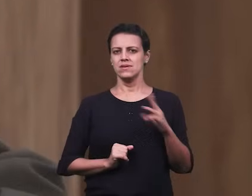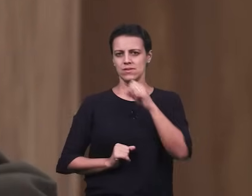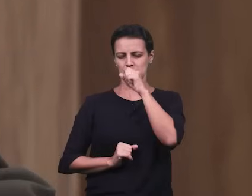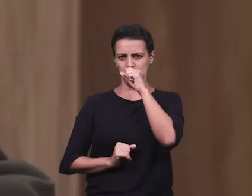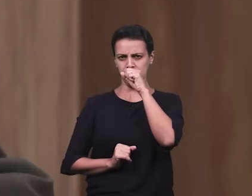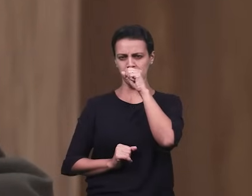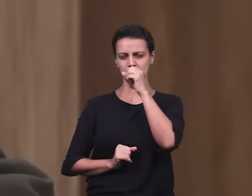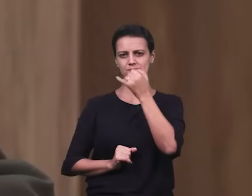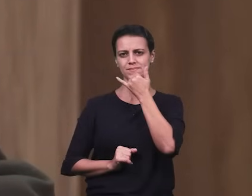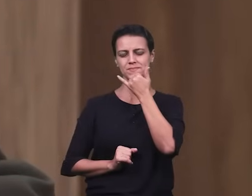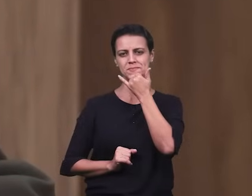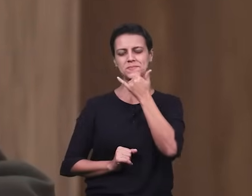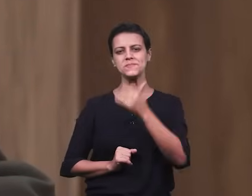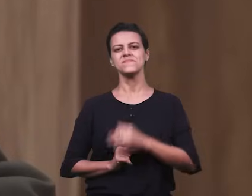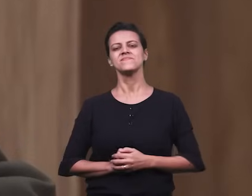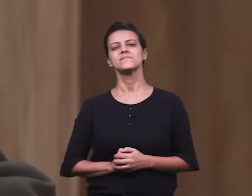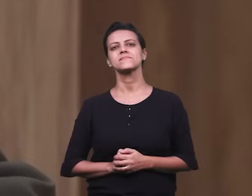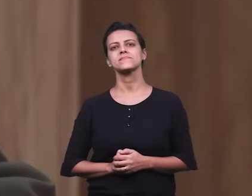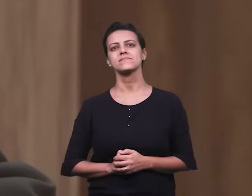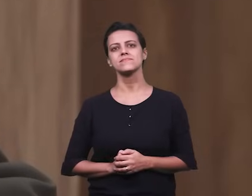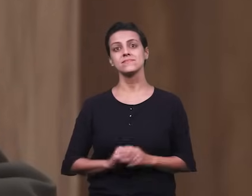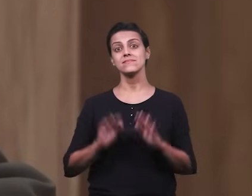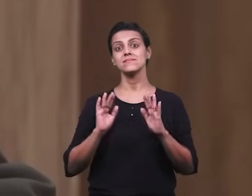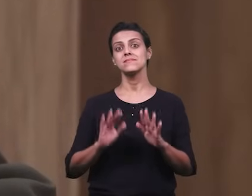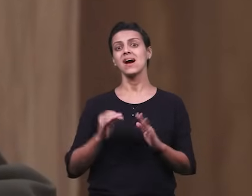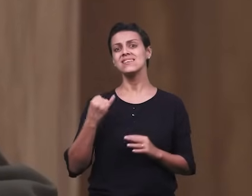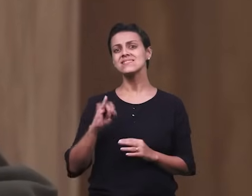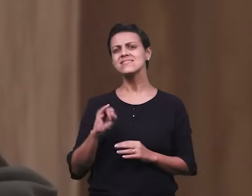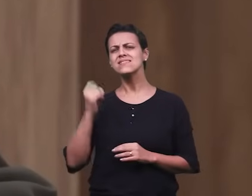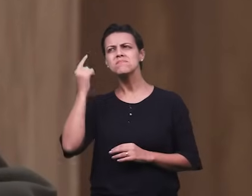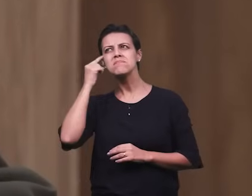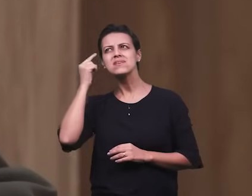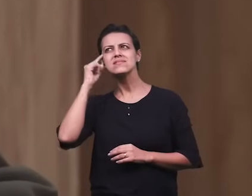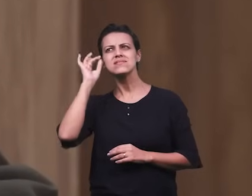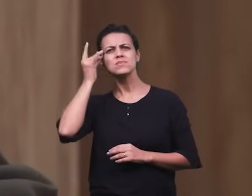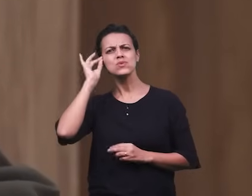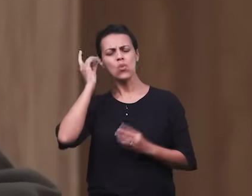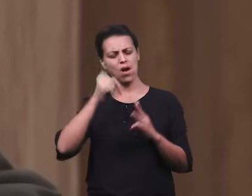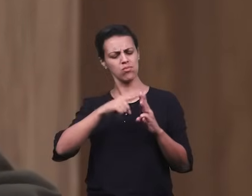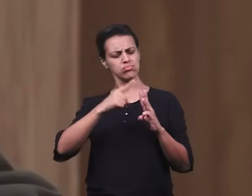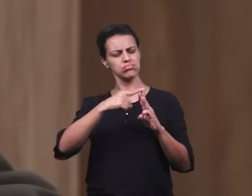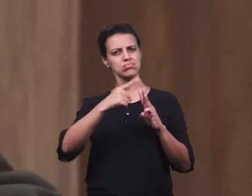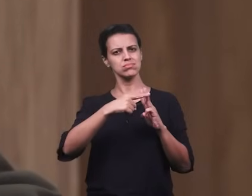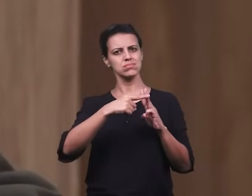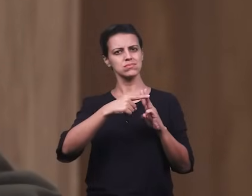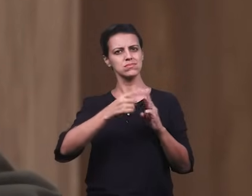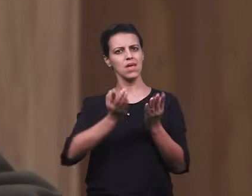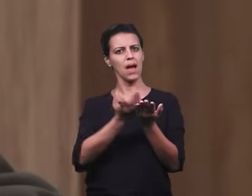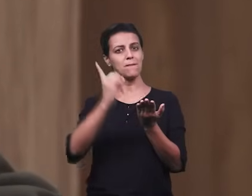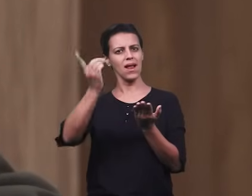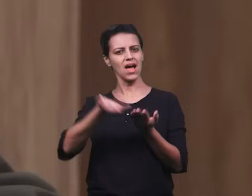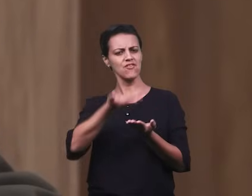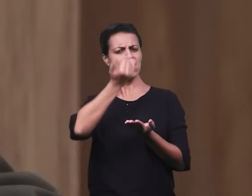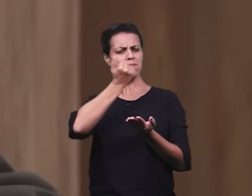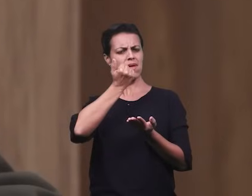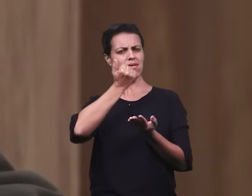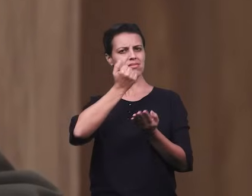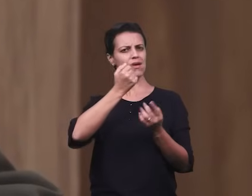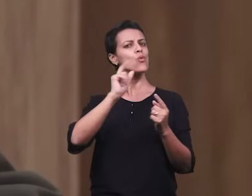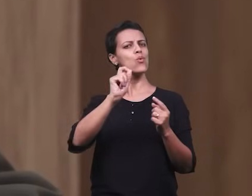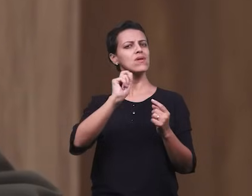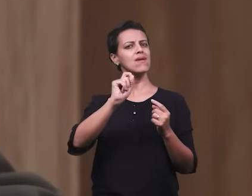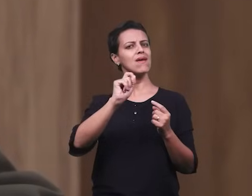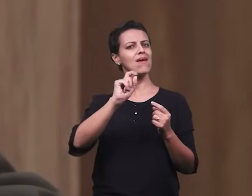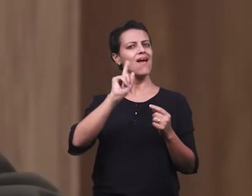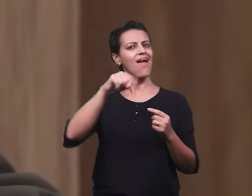paladar. Mas quando você traz isso para um aspecto espiritual desses 3 sentidos, a palavra é que nos alimenta, mas é a palavra revelada.